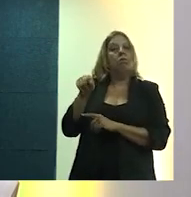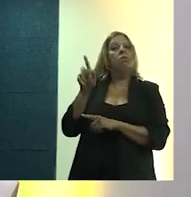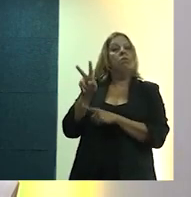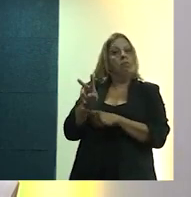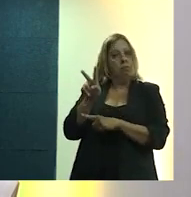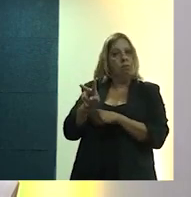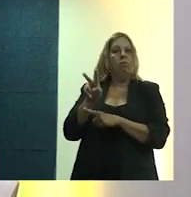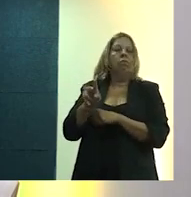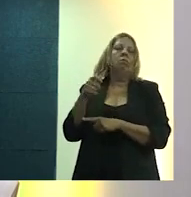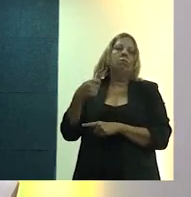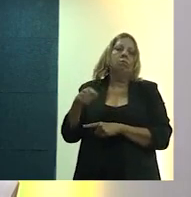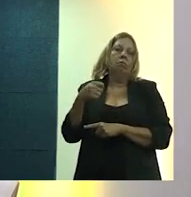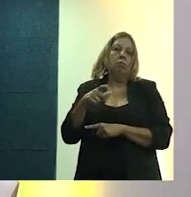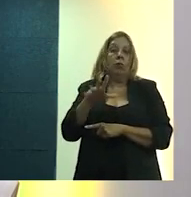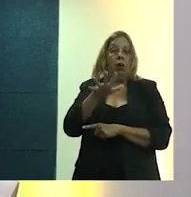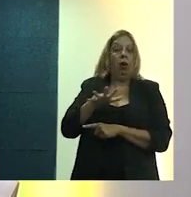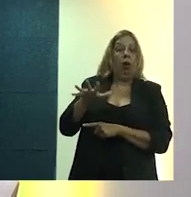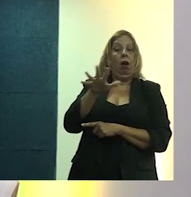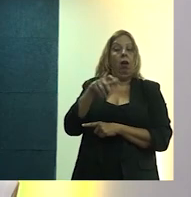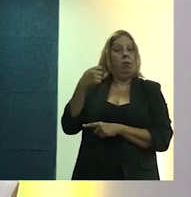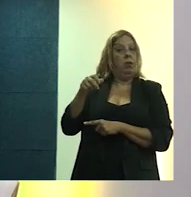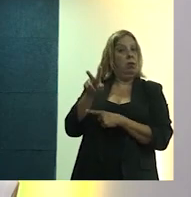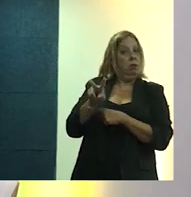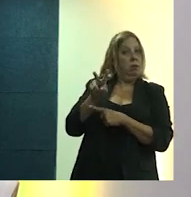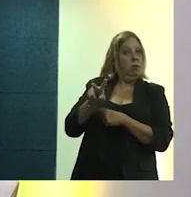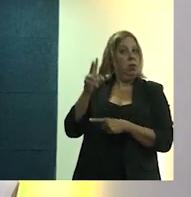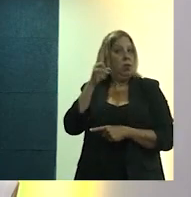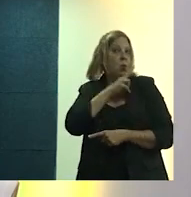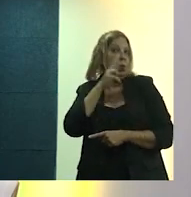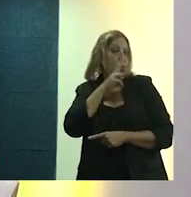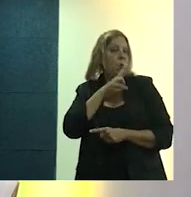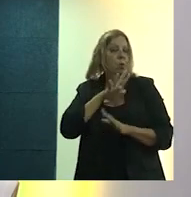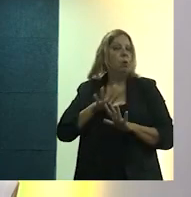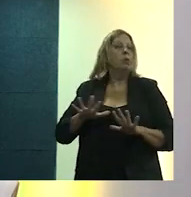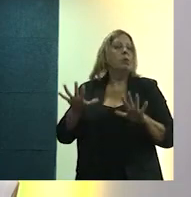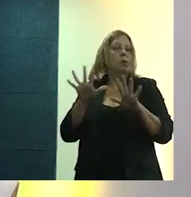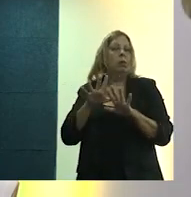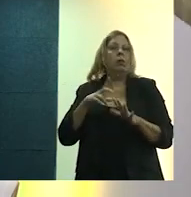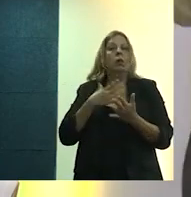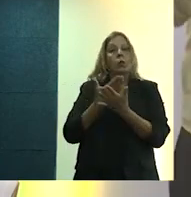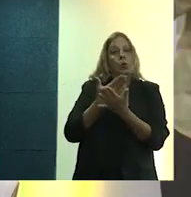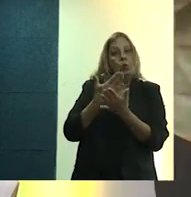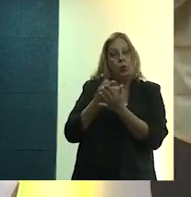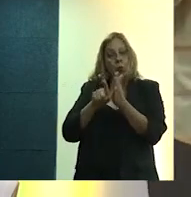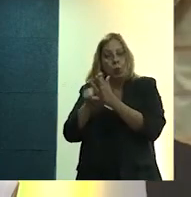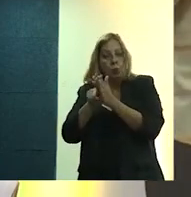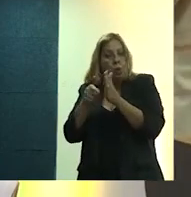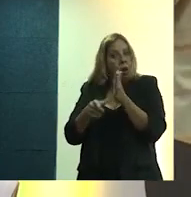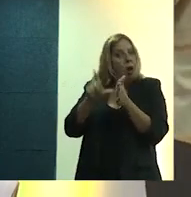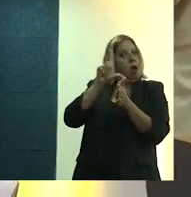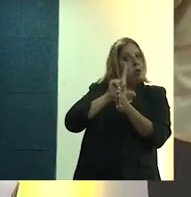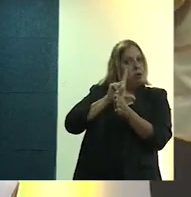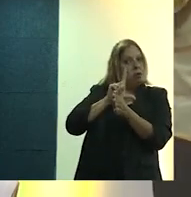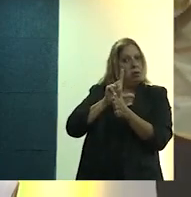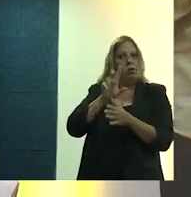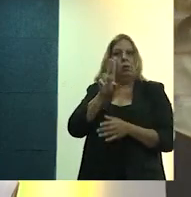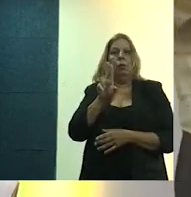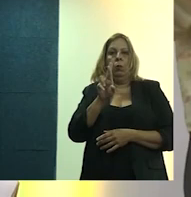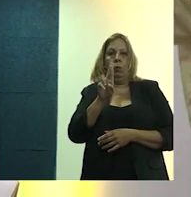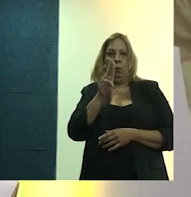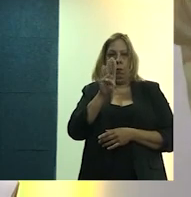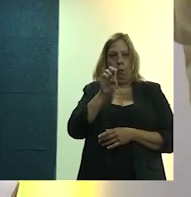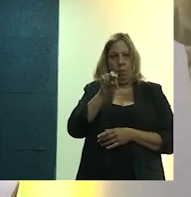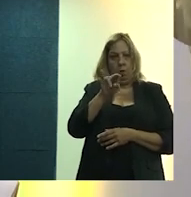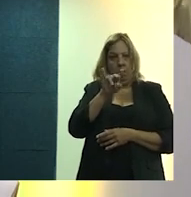no intervenção com prioridade a essa área de intervenção com prioridade o plano de ação vai elaborar um estudo para eliminar de urbanização